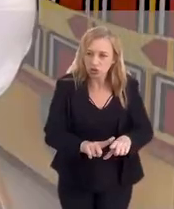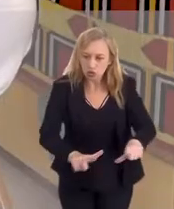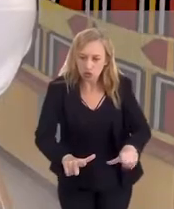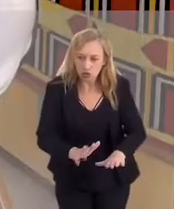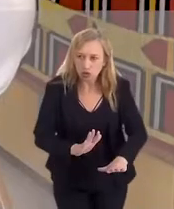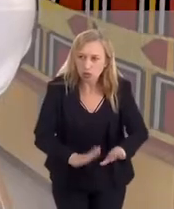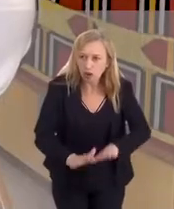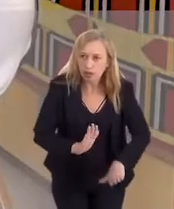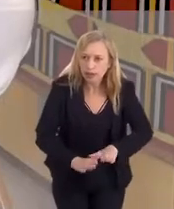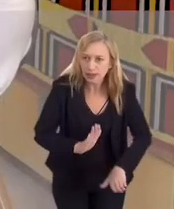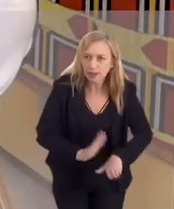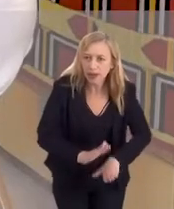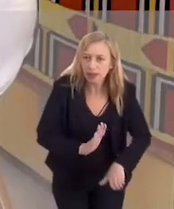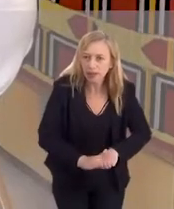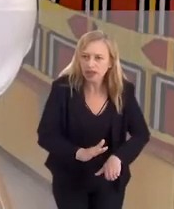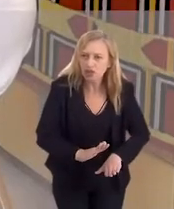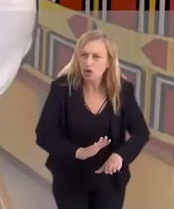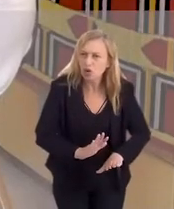no chão.